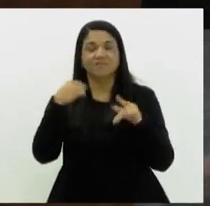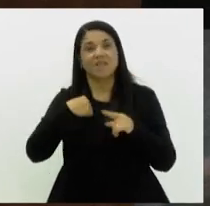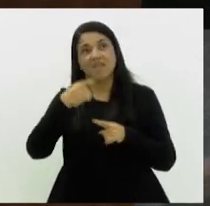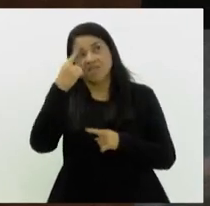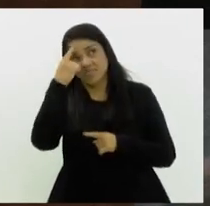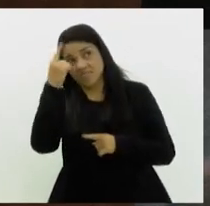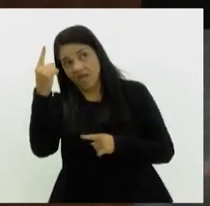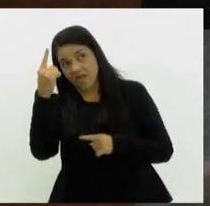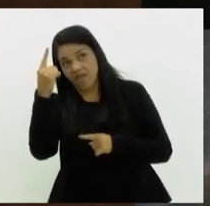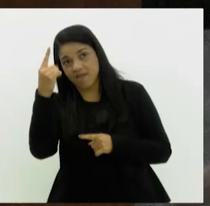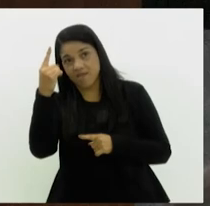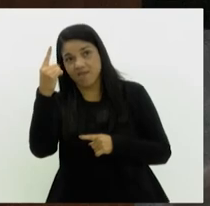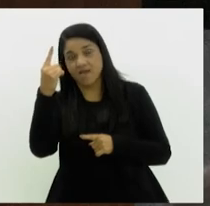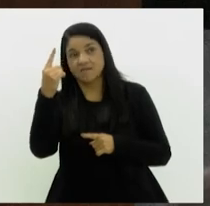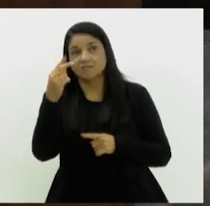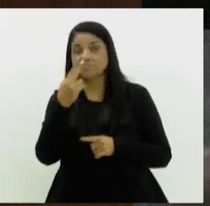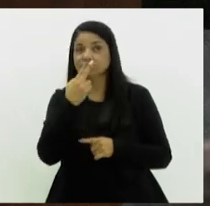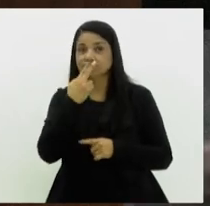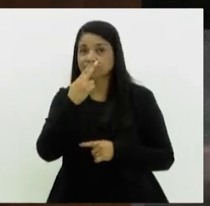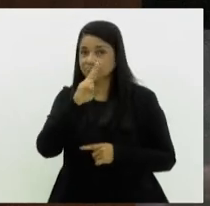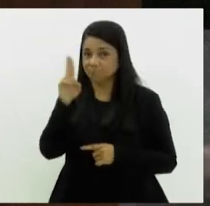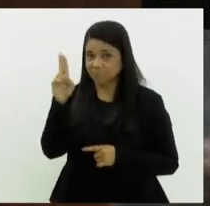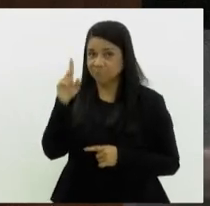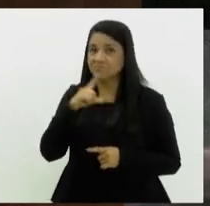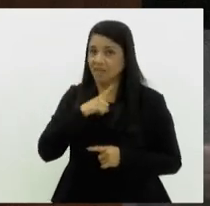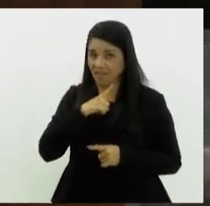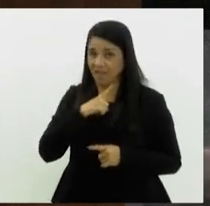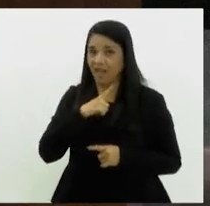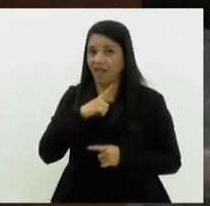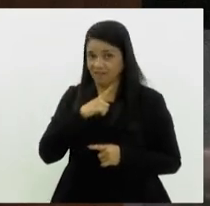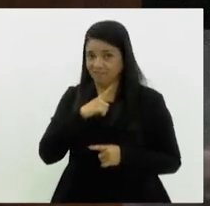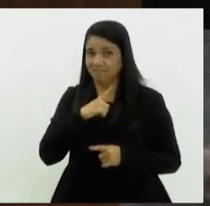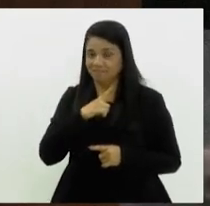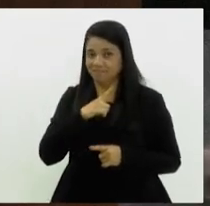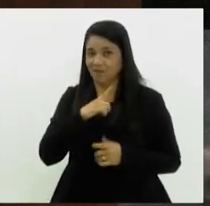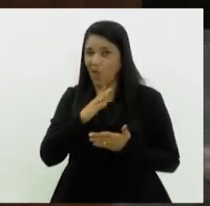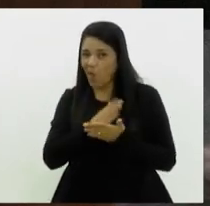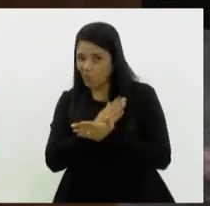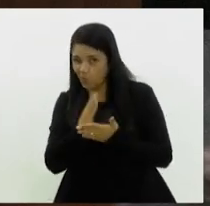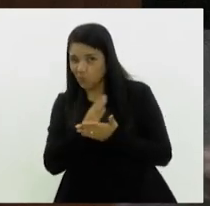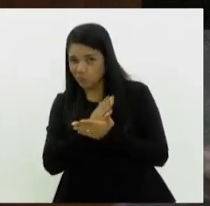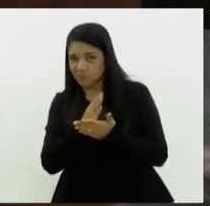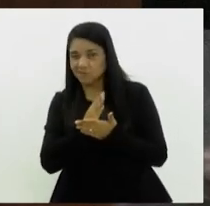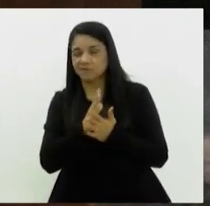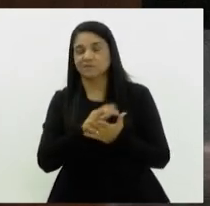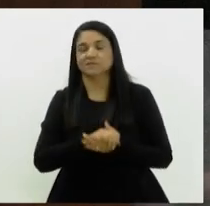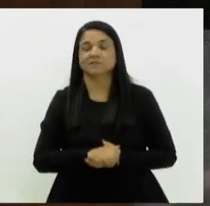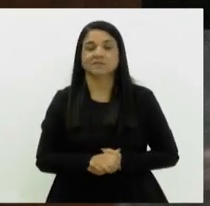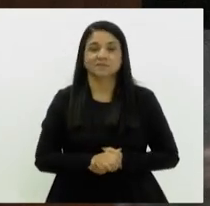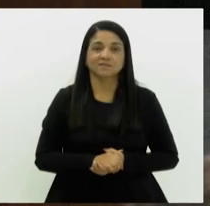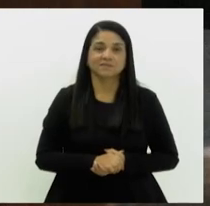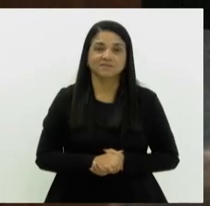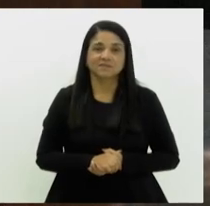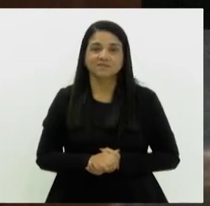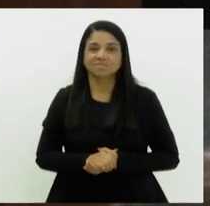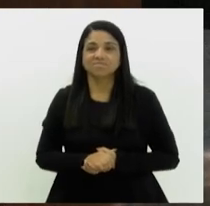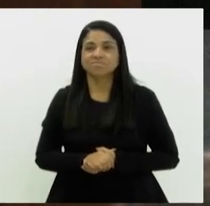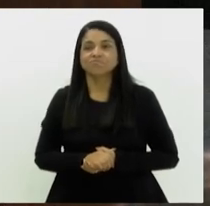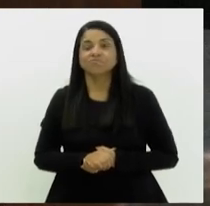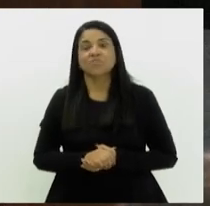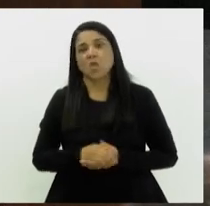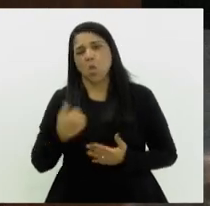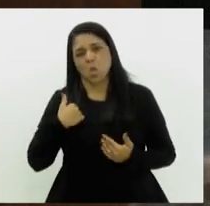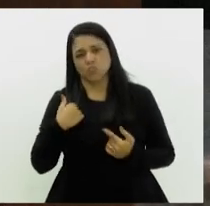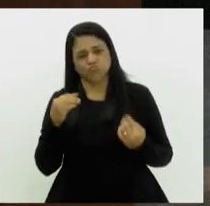ideias nazifascistas ainda estarem pululando na face da Terra. Então, eu não